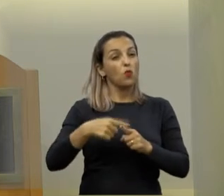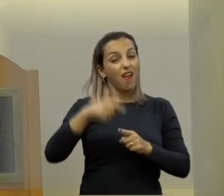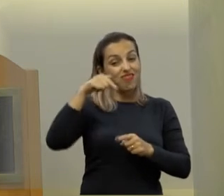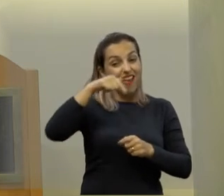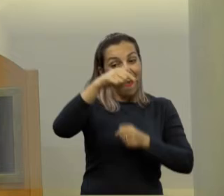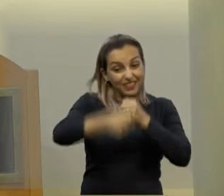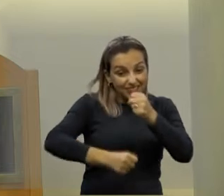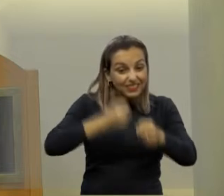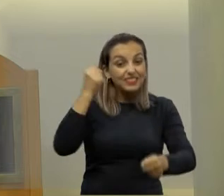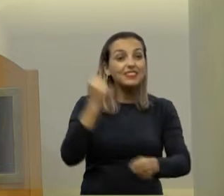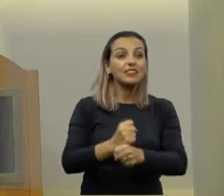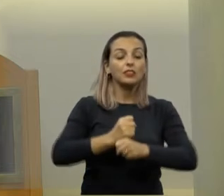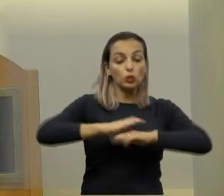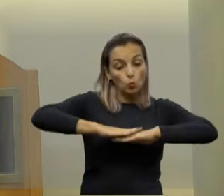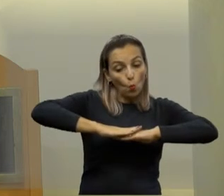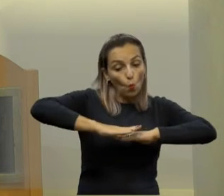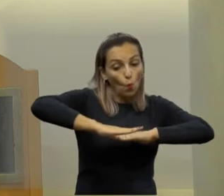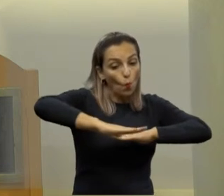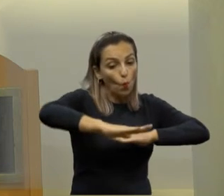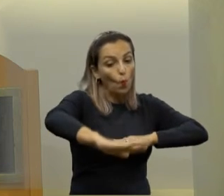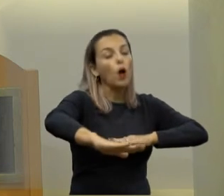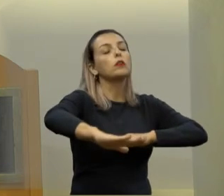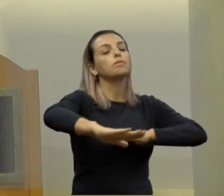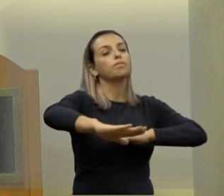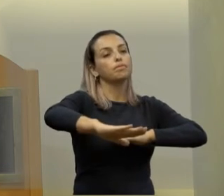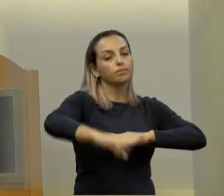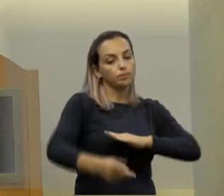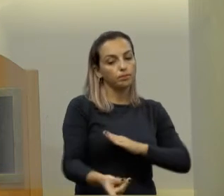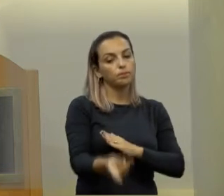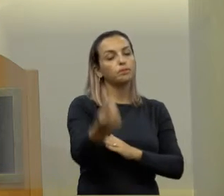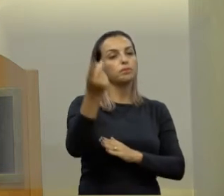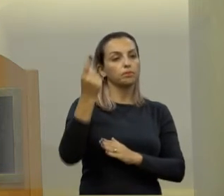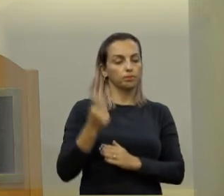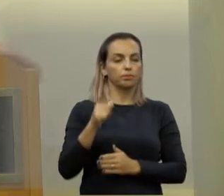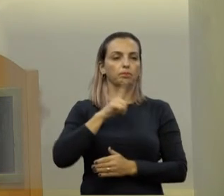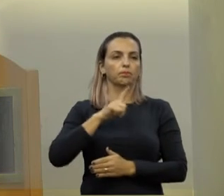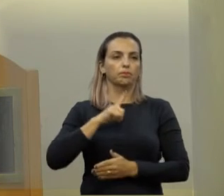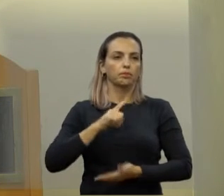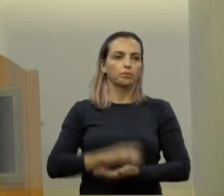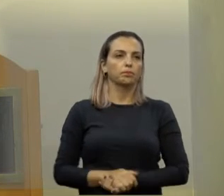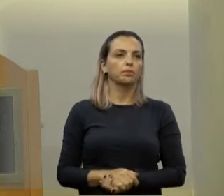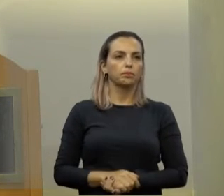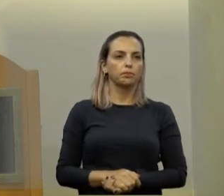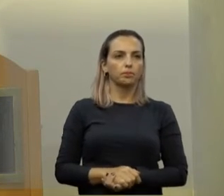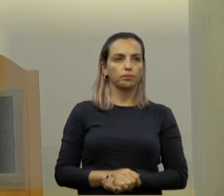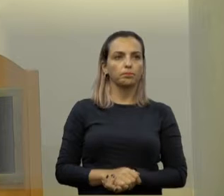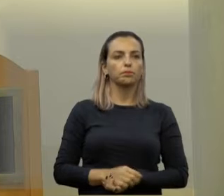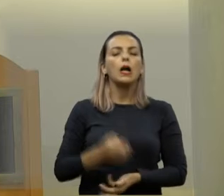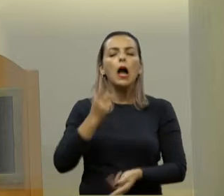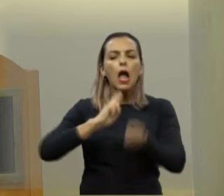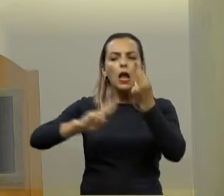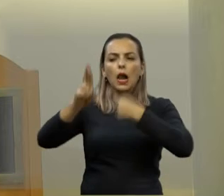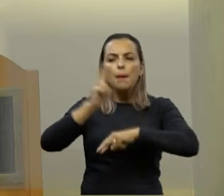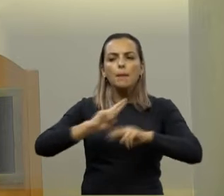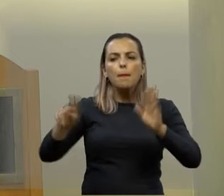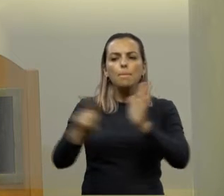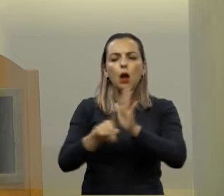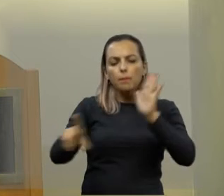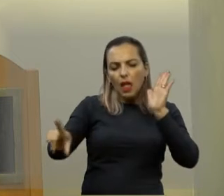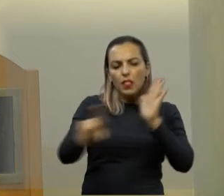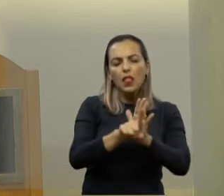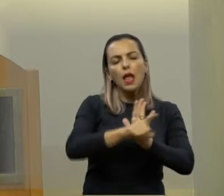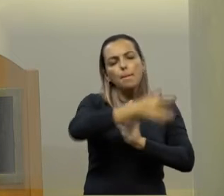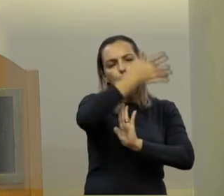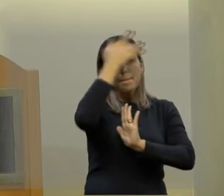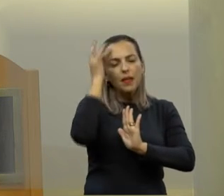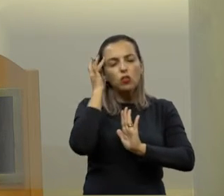anos e o mínimo que uma solta tem que durar presidente é só vai reclamar dessa lei quem tem a